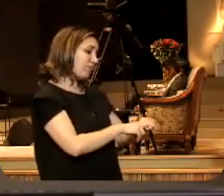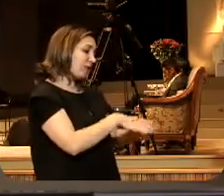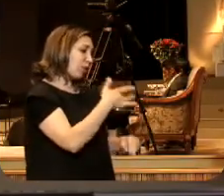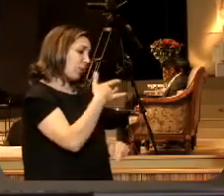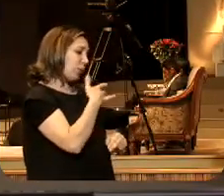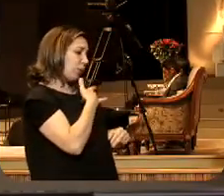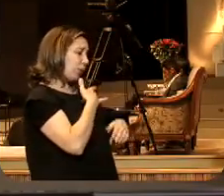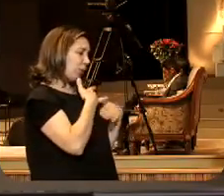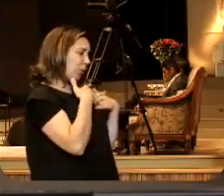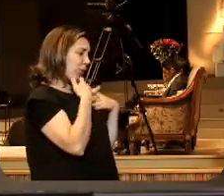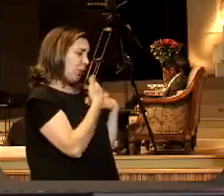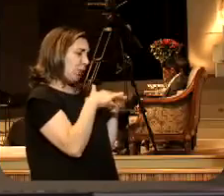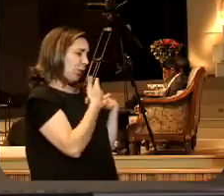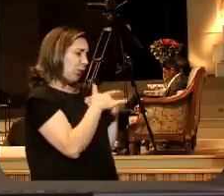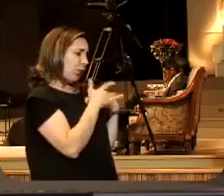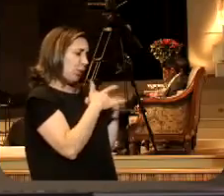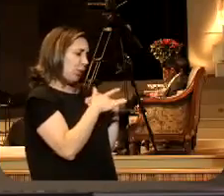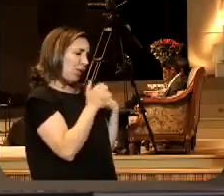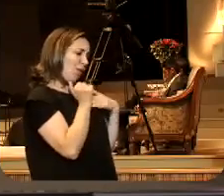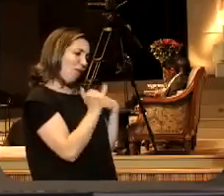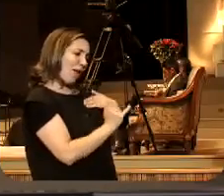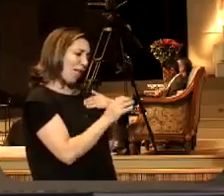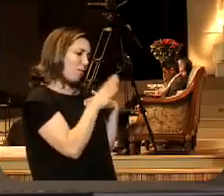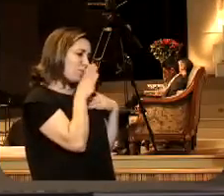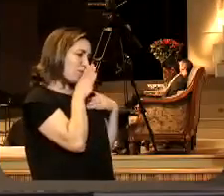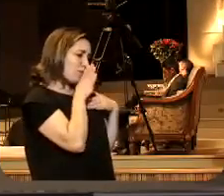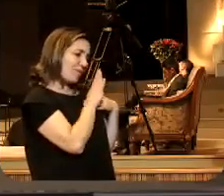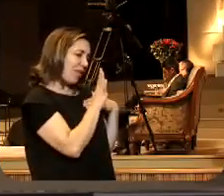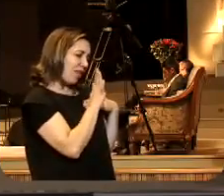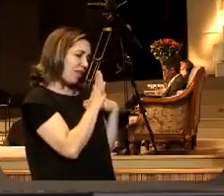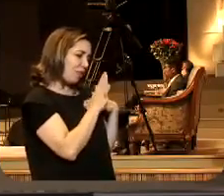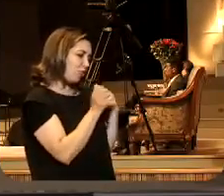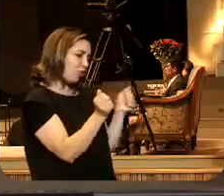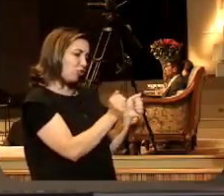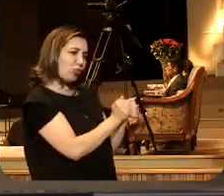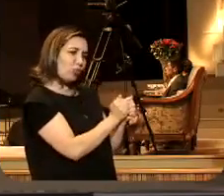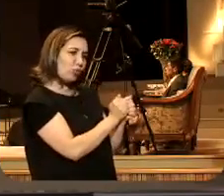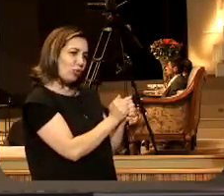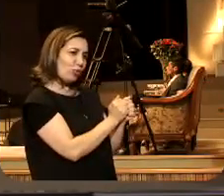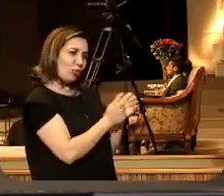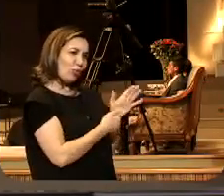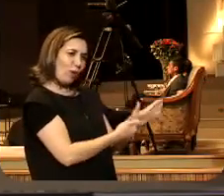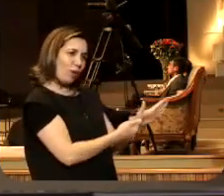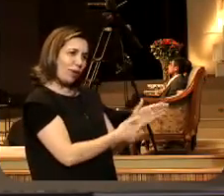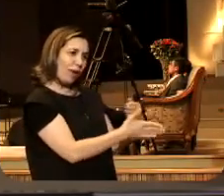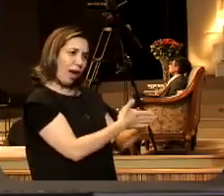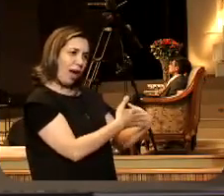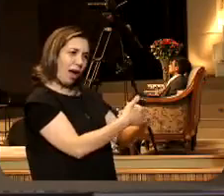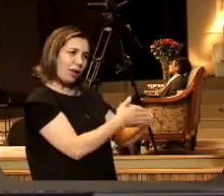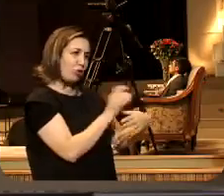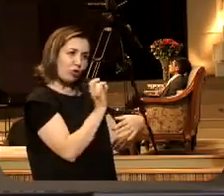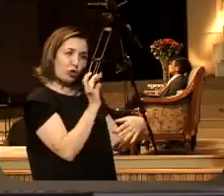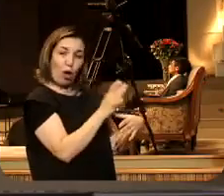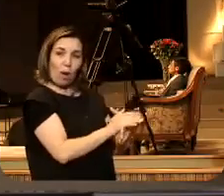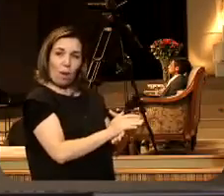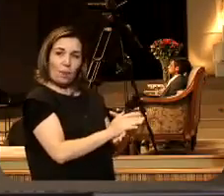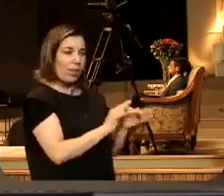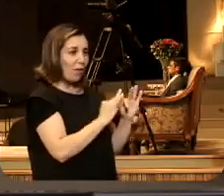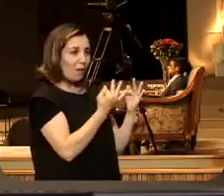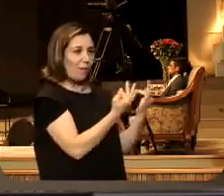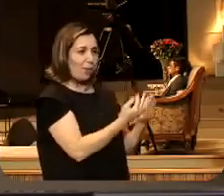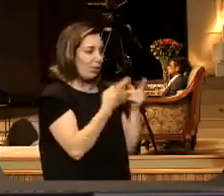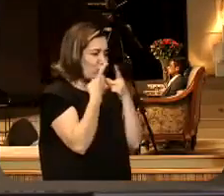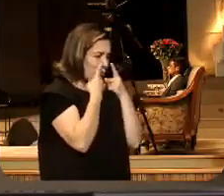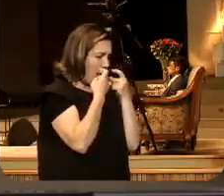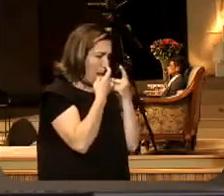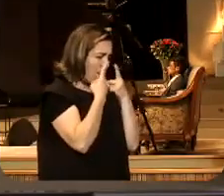falar nada nesta hora, nós só precisamos estar junto, só precisamos estar ao lado. E então eles choravam e eles